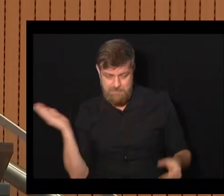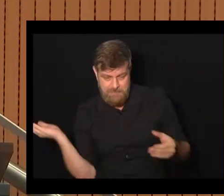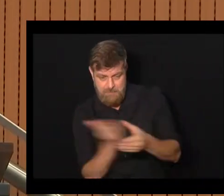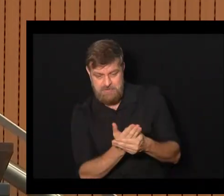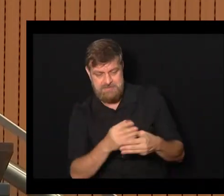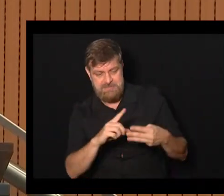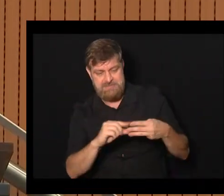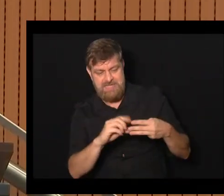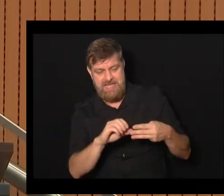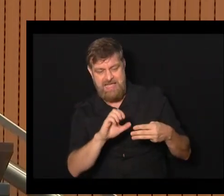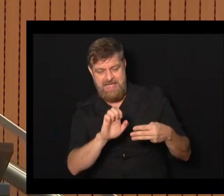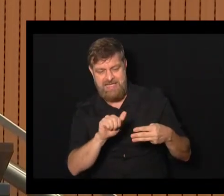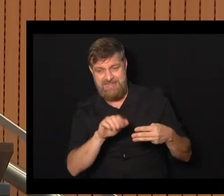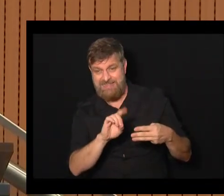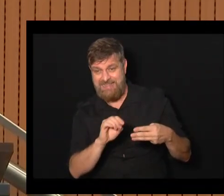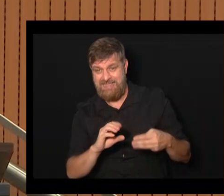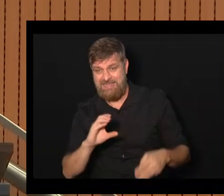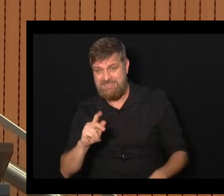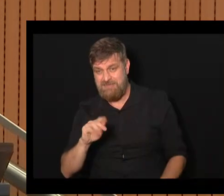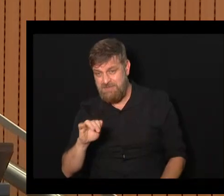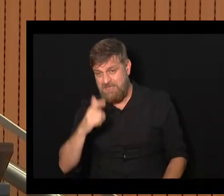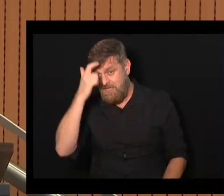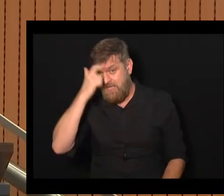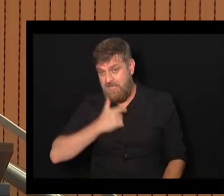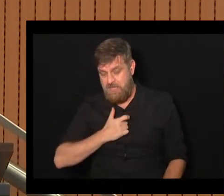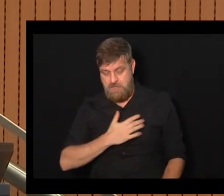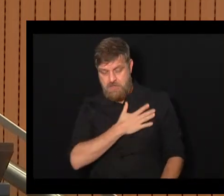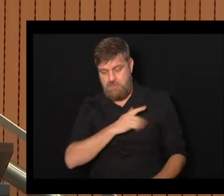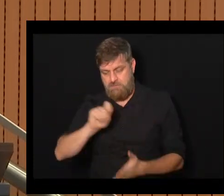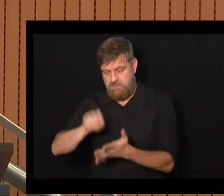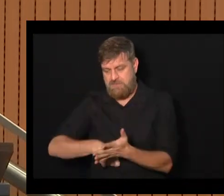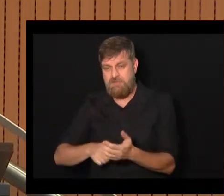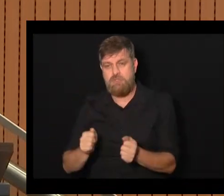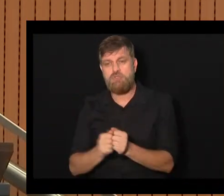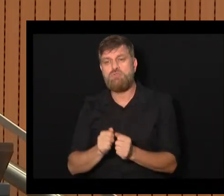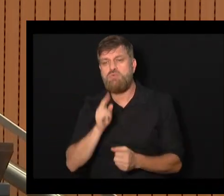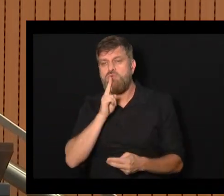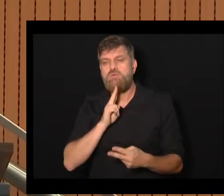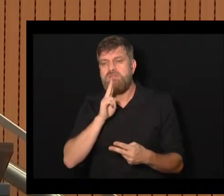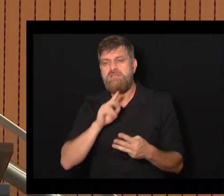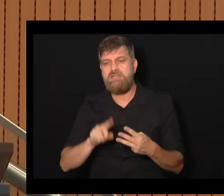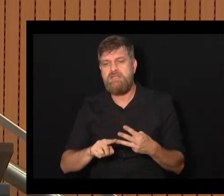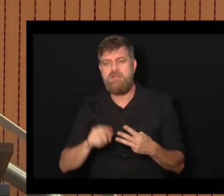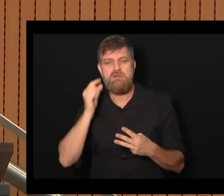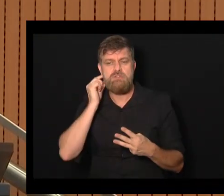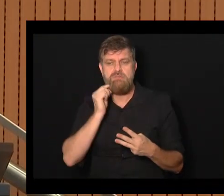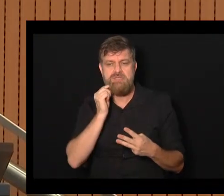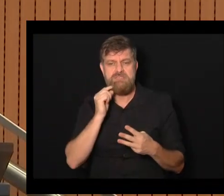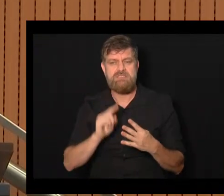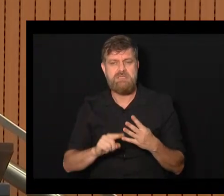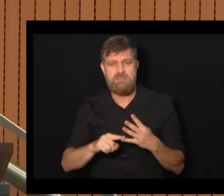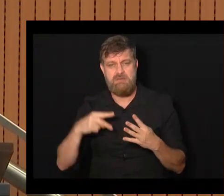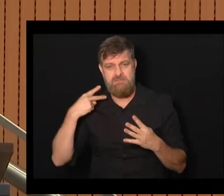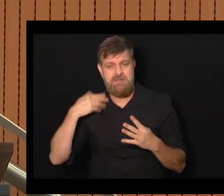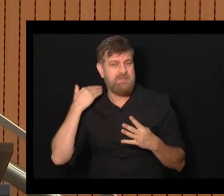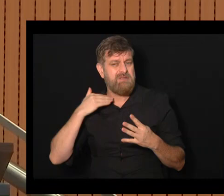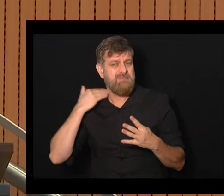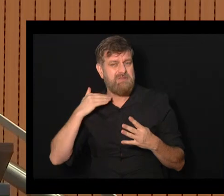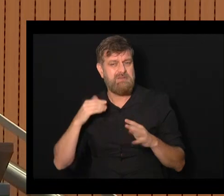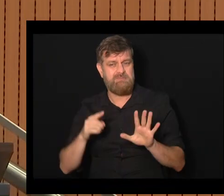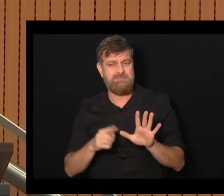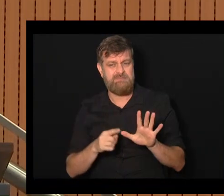que naquela ocasião só foi assinada por este vereador, vereador Nelson Ostri, vereador Marcelo Silva, vereadora Mariana